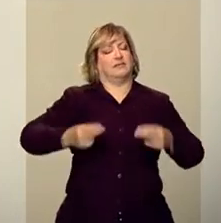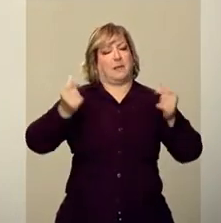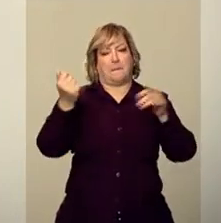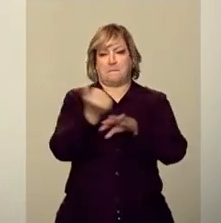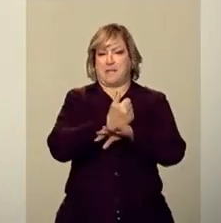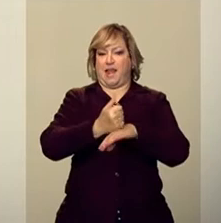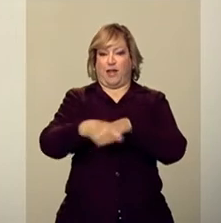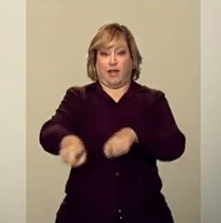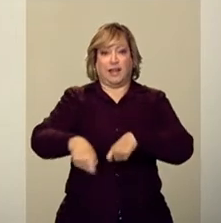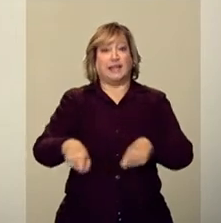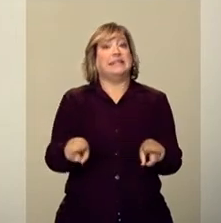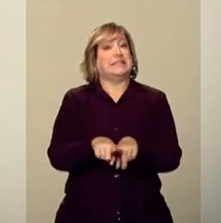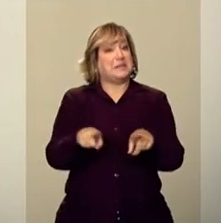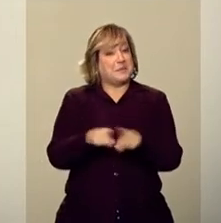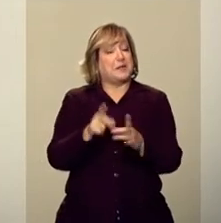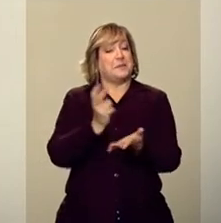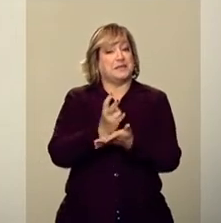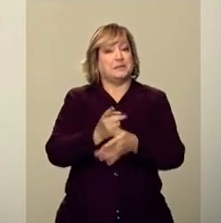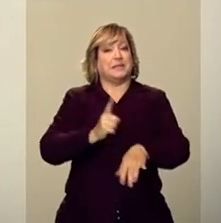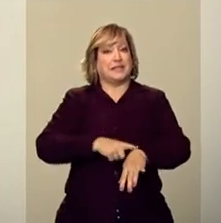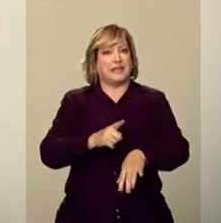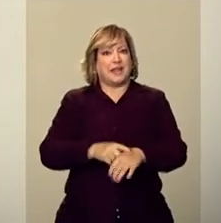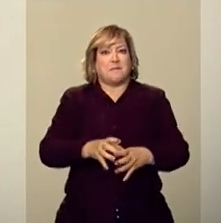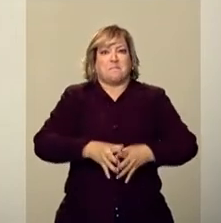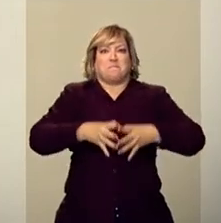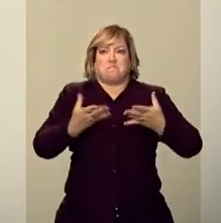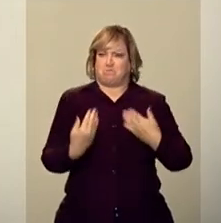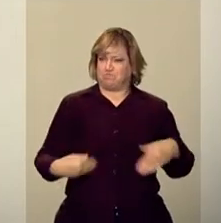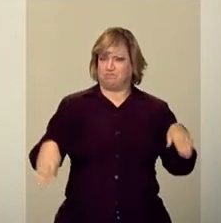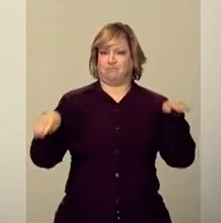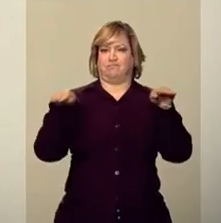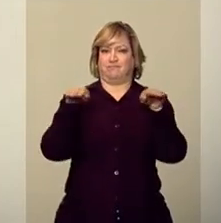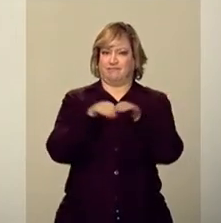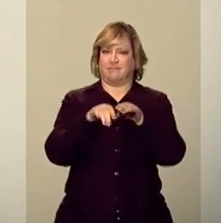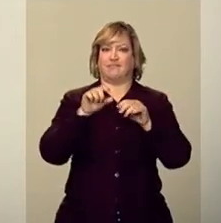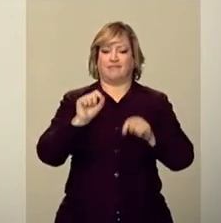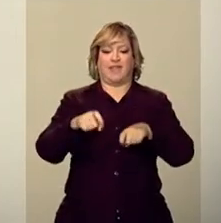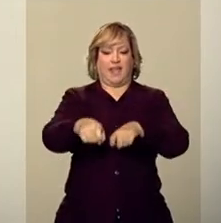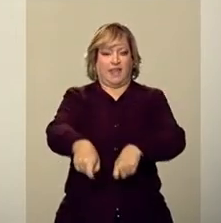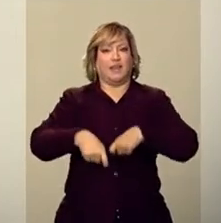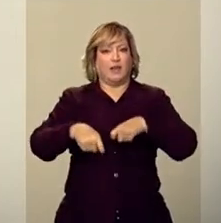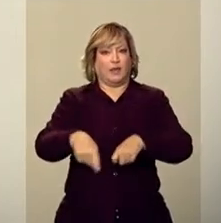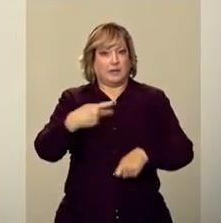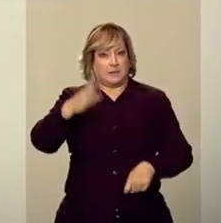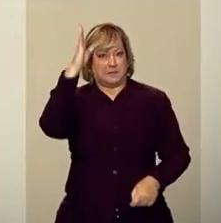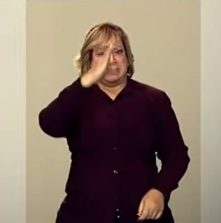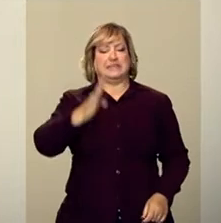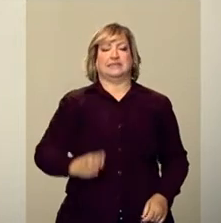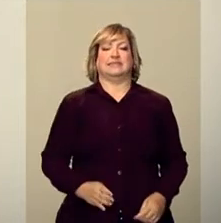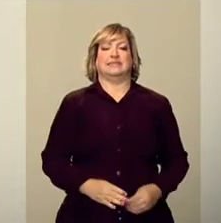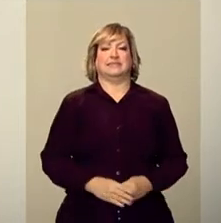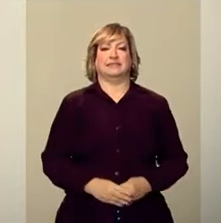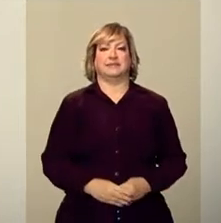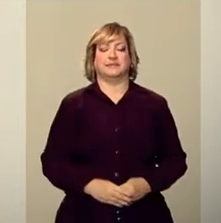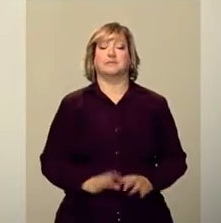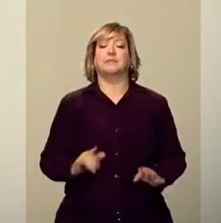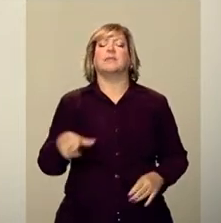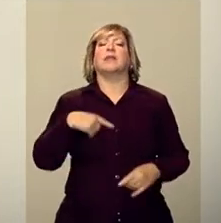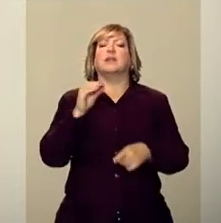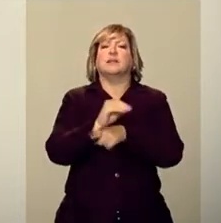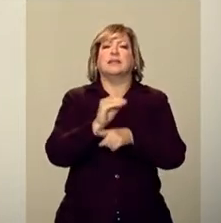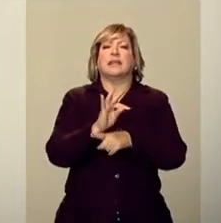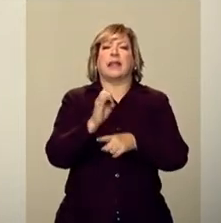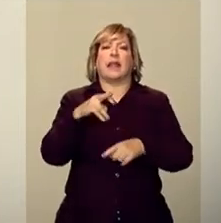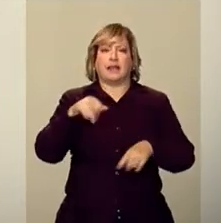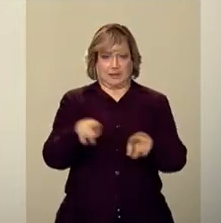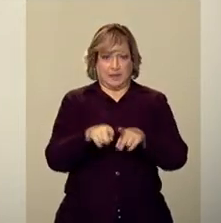no campo e ao mesmo tempo uma grande competitividade da agricultura brasileira mas a assistência técnica também